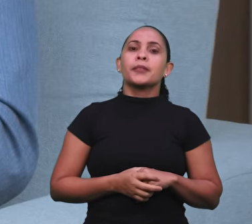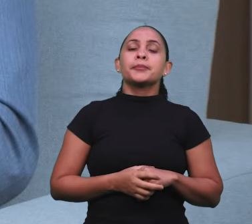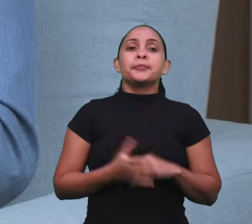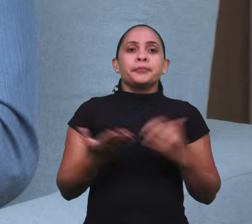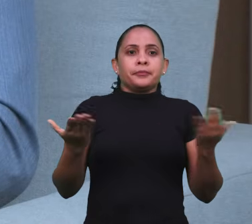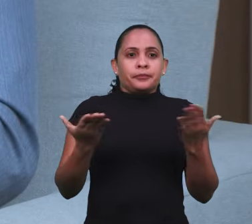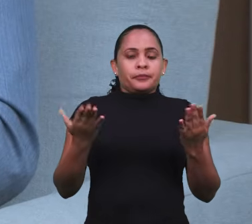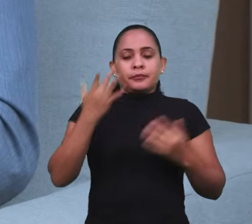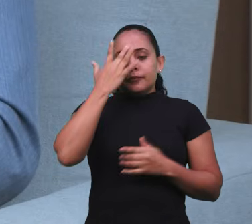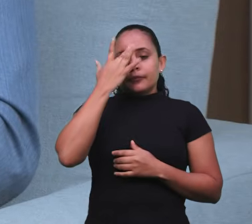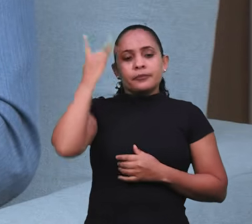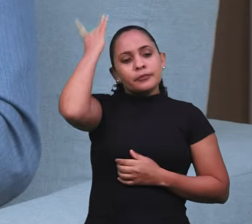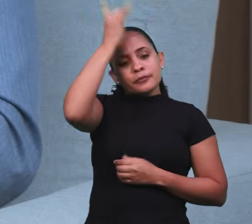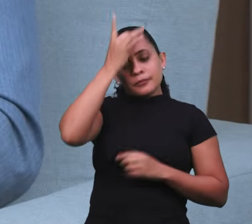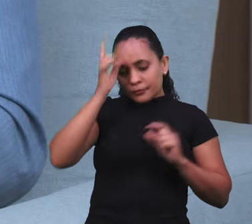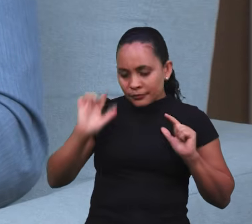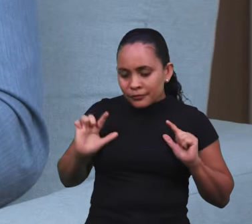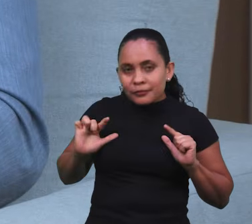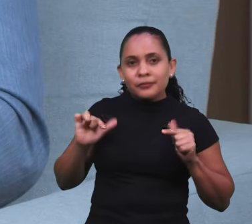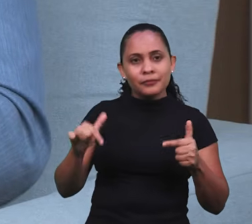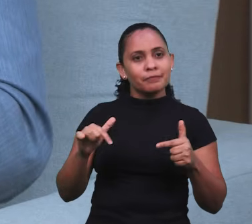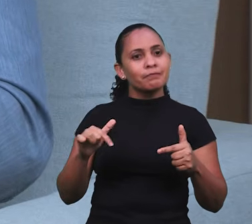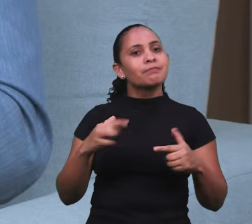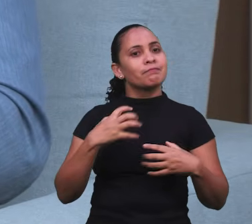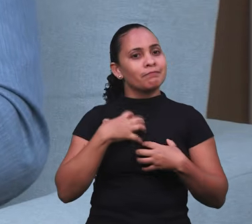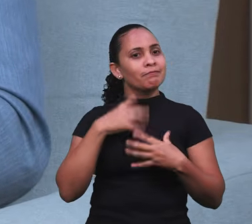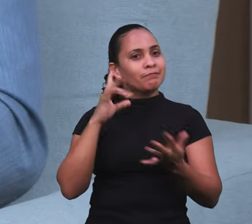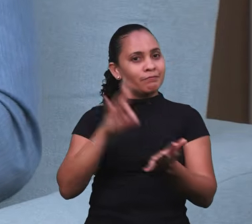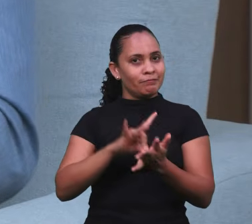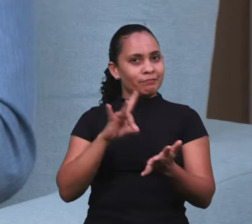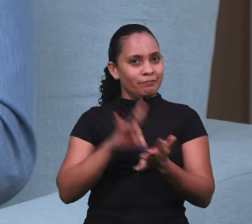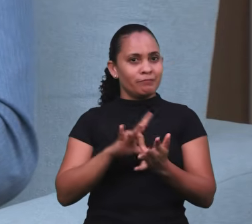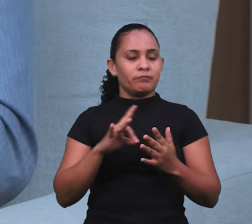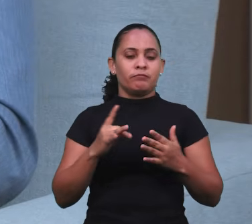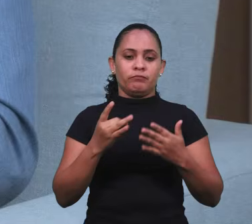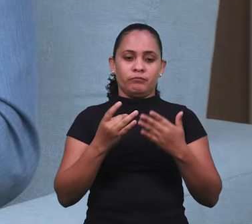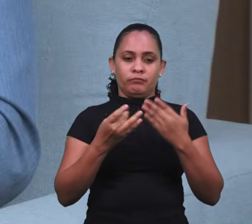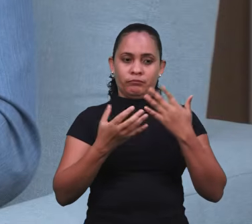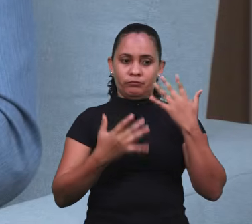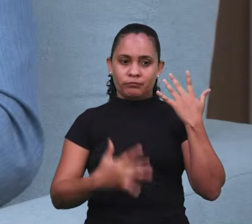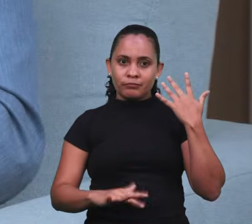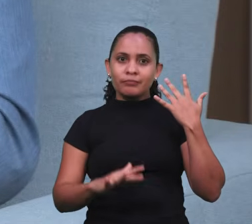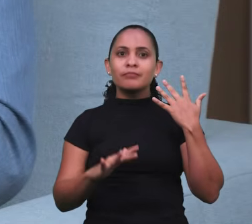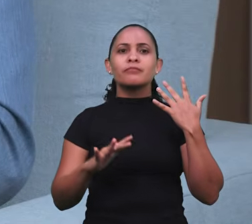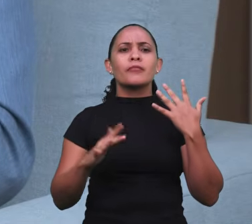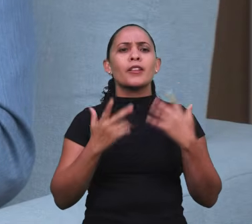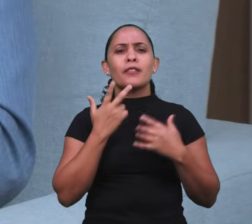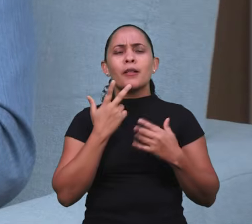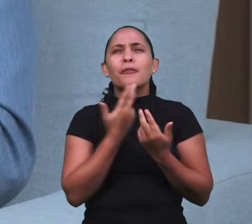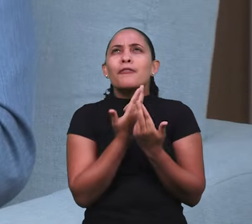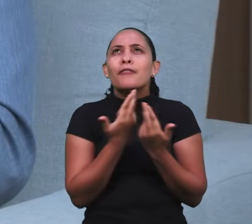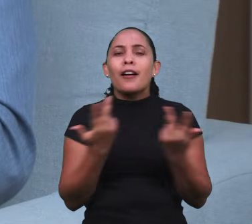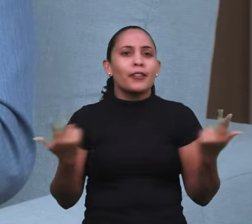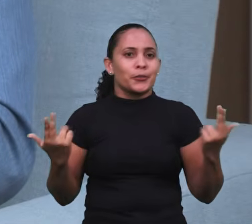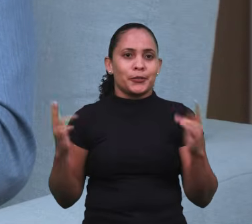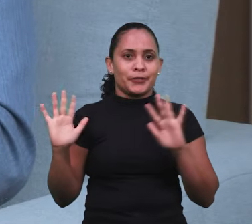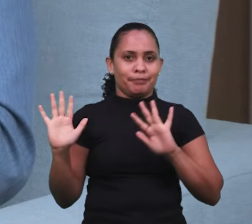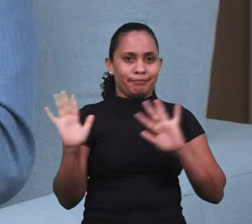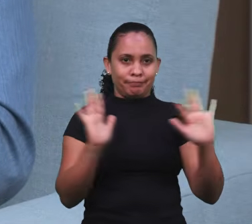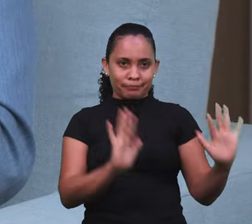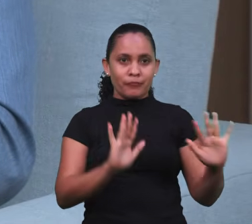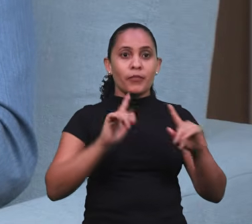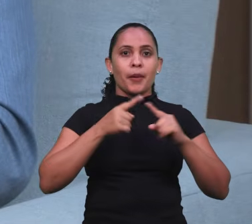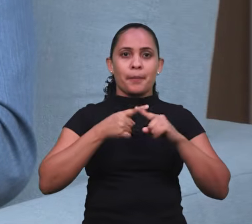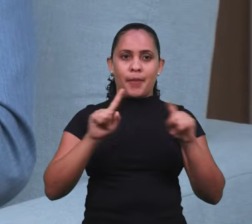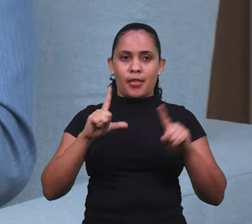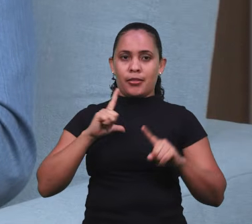Espírito Santo, nós temos, na verdade, assim, o assunto é inesgotável. Nós falamos muitas coisas. Mas